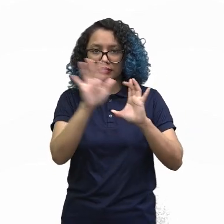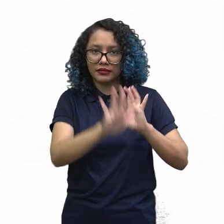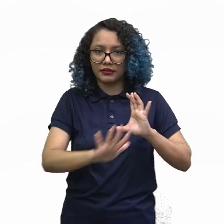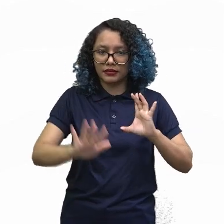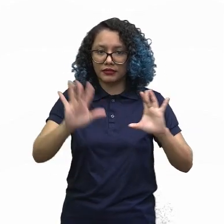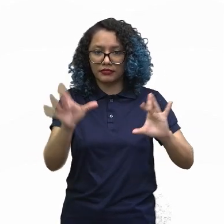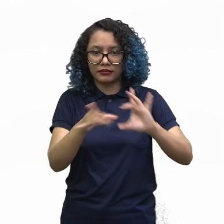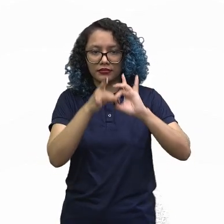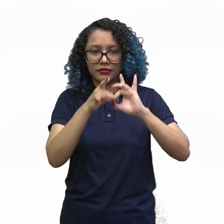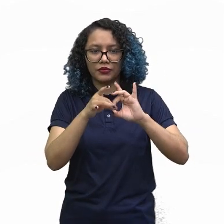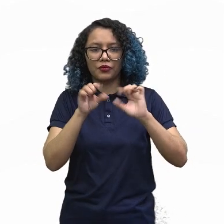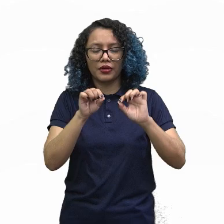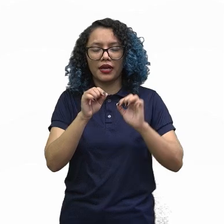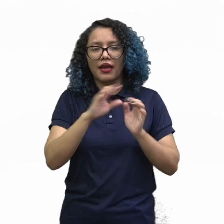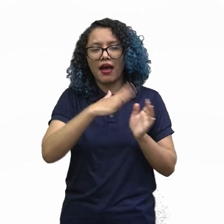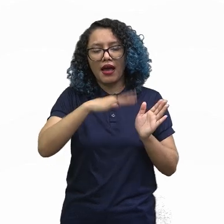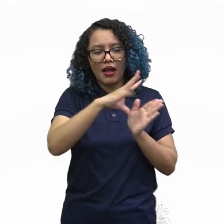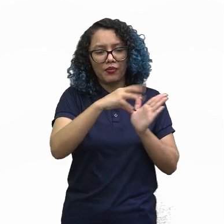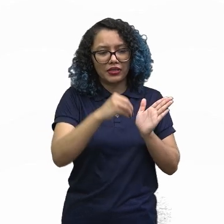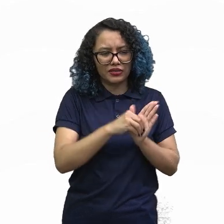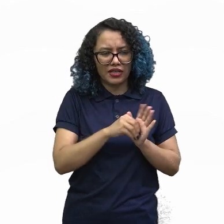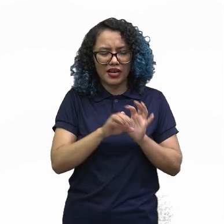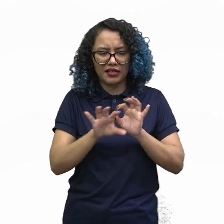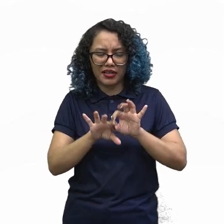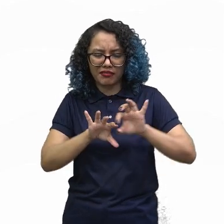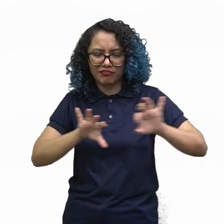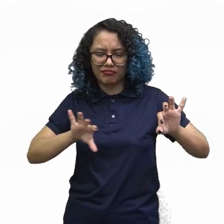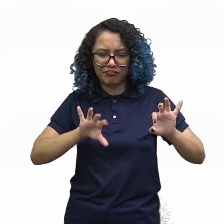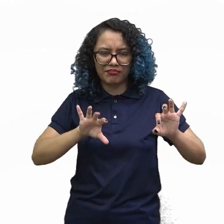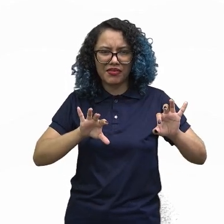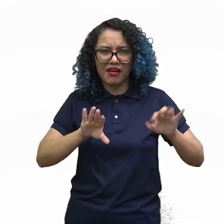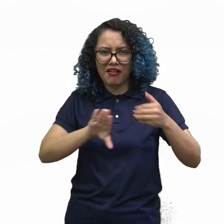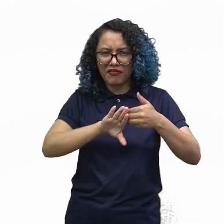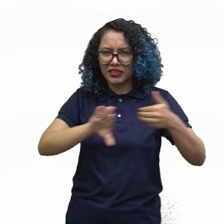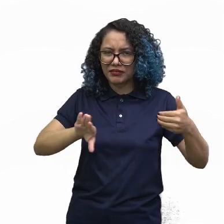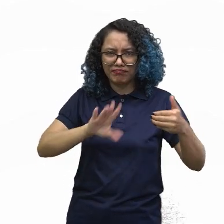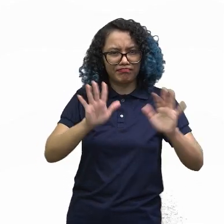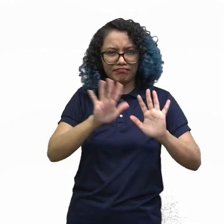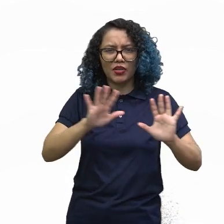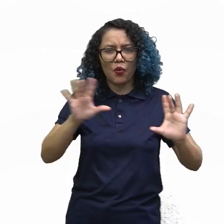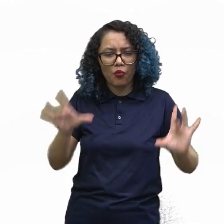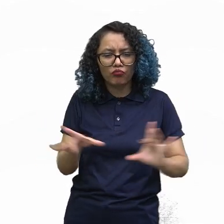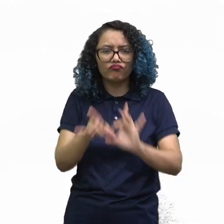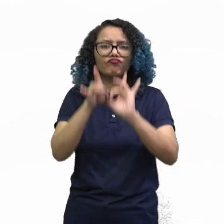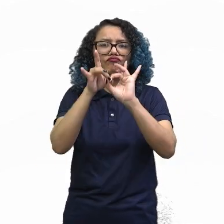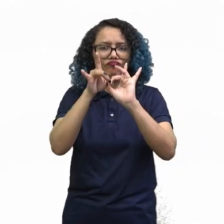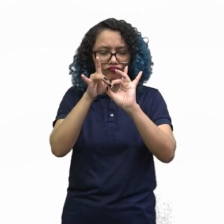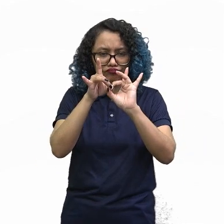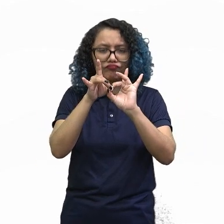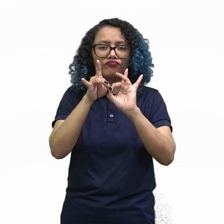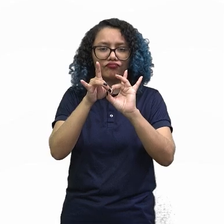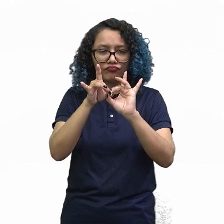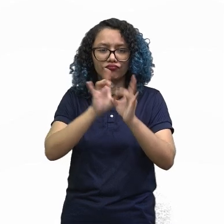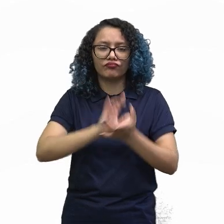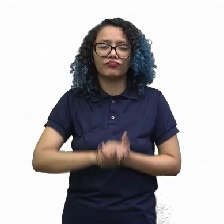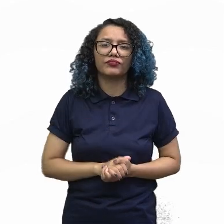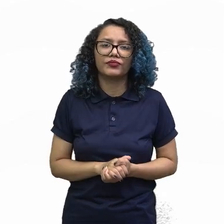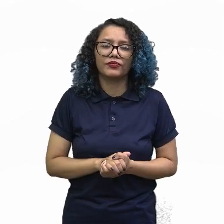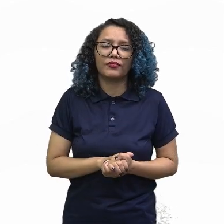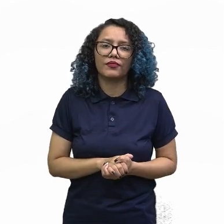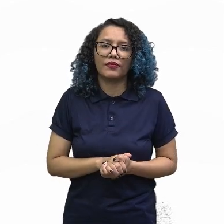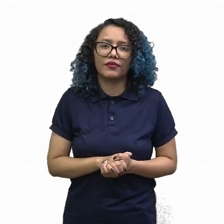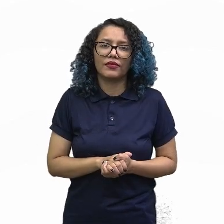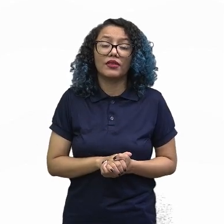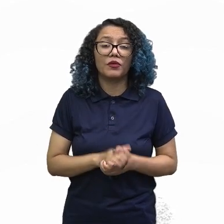esse isolamento da região amazônica em relação ao resto do país. Vale ressaltar que esse processo de